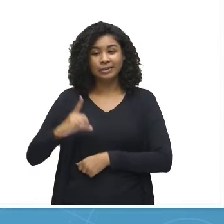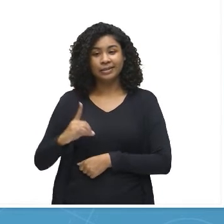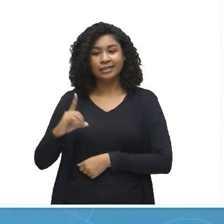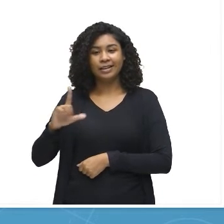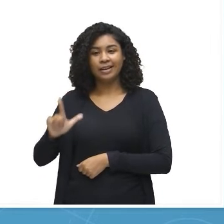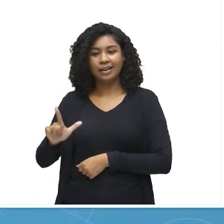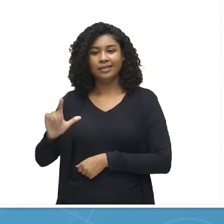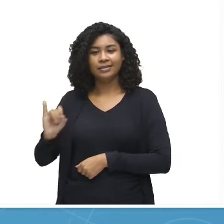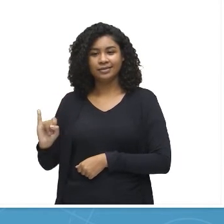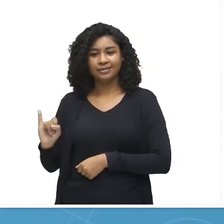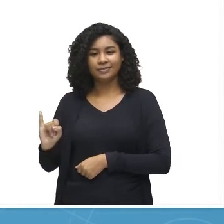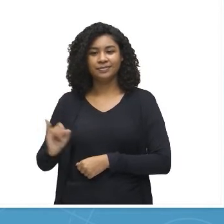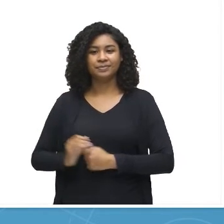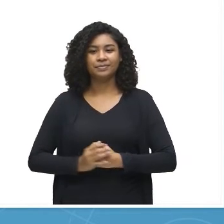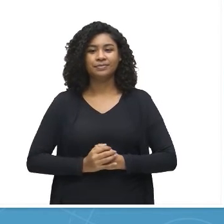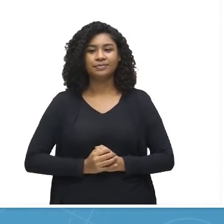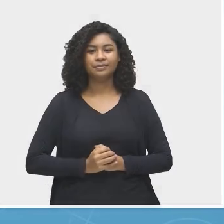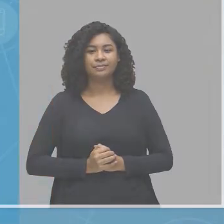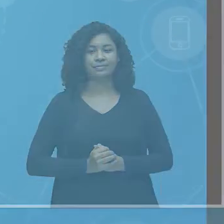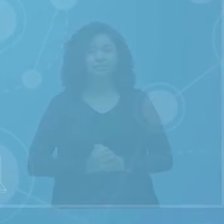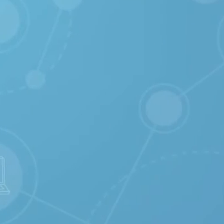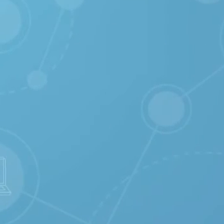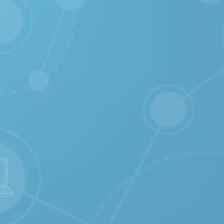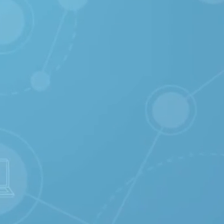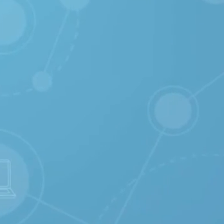DLI. Vamos lá?